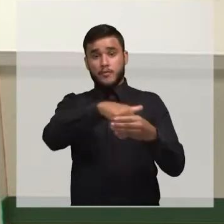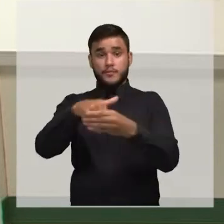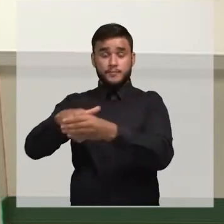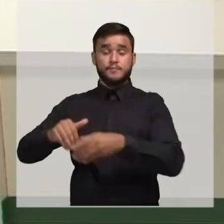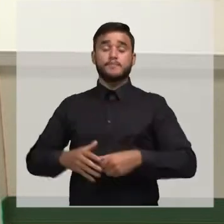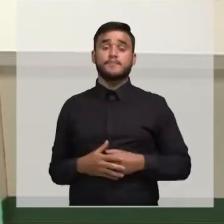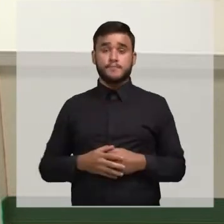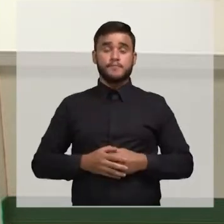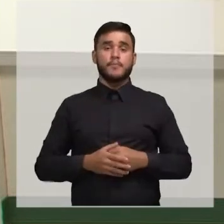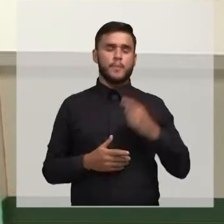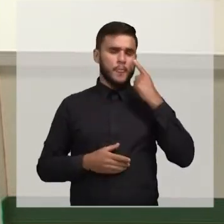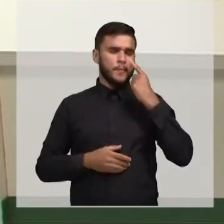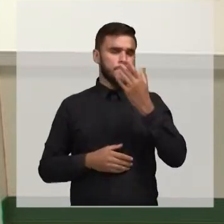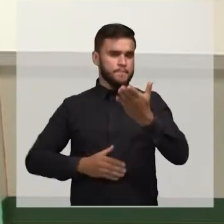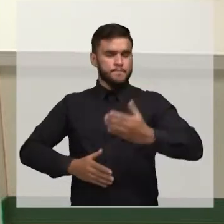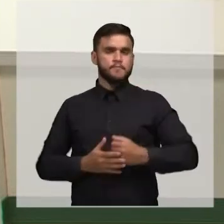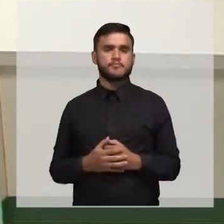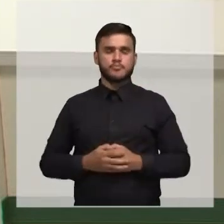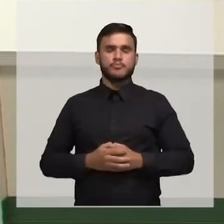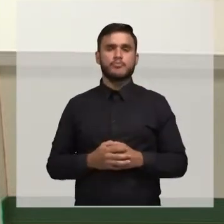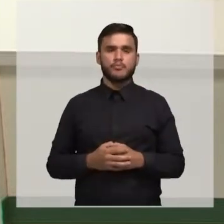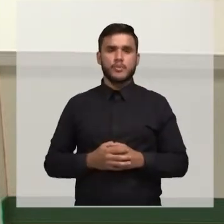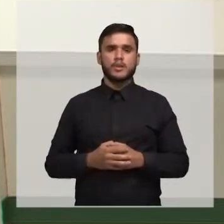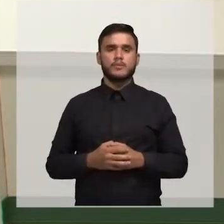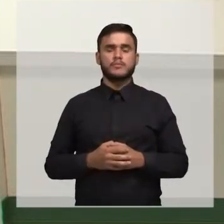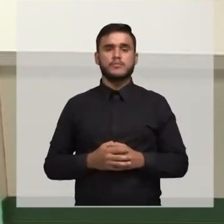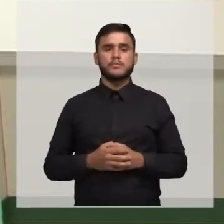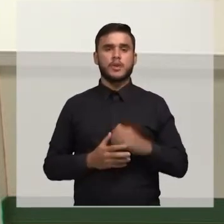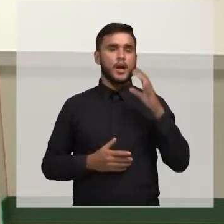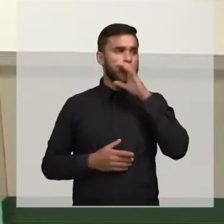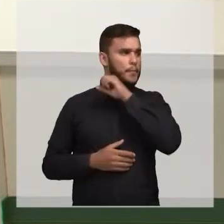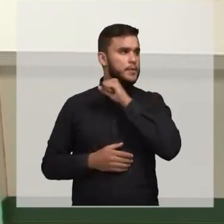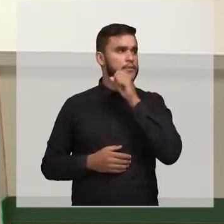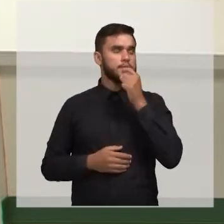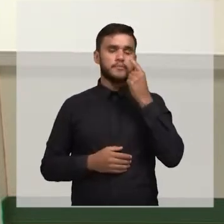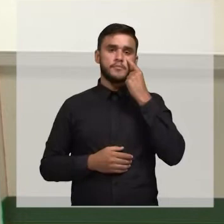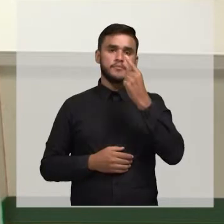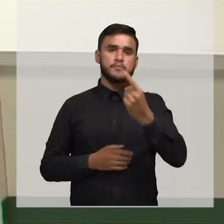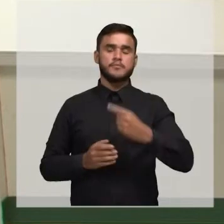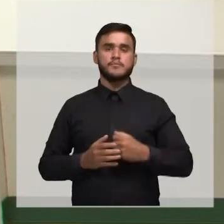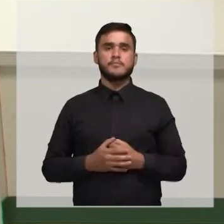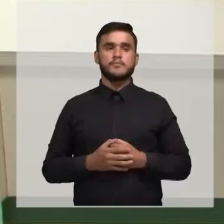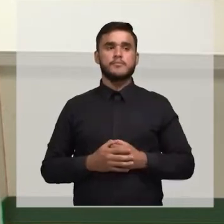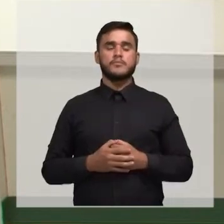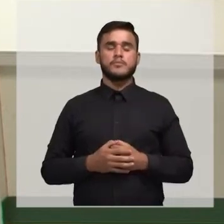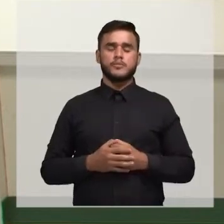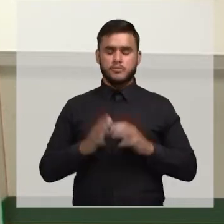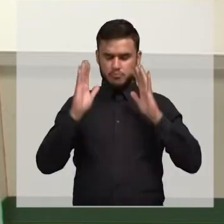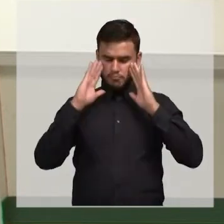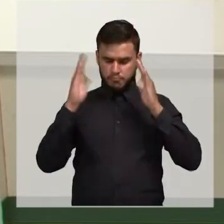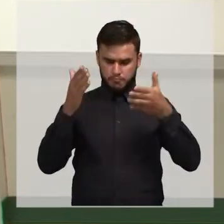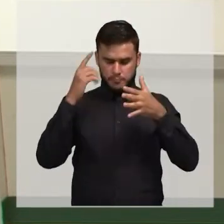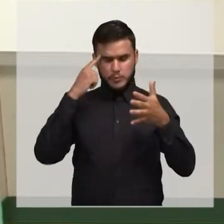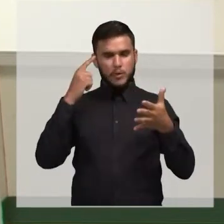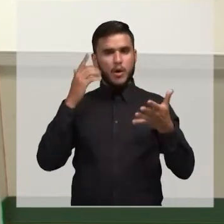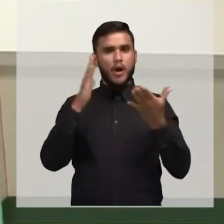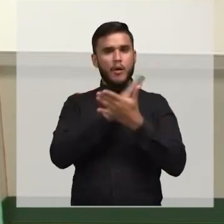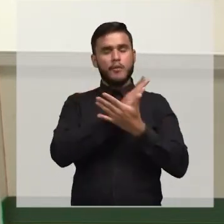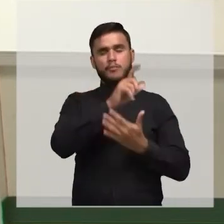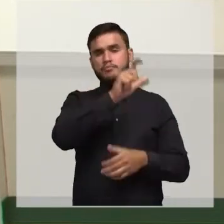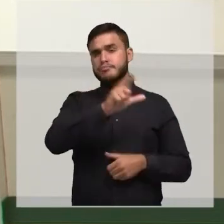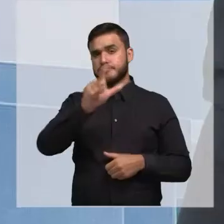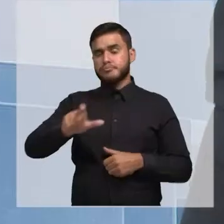aqui Carlinhos, vamos passar rapidamente, Luiz, um olhar por todas as candidaturas. vamos lá.